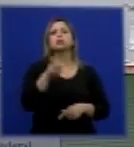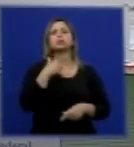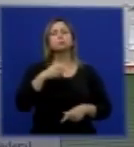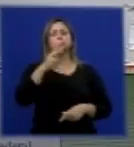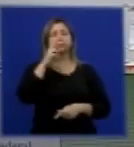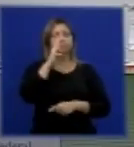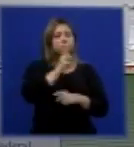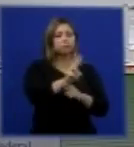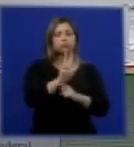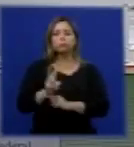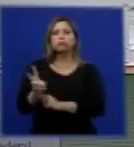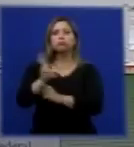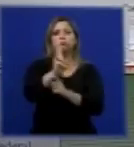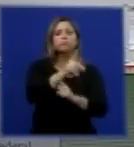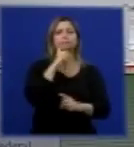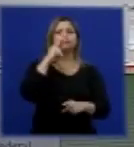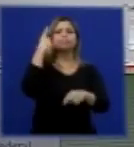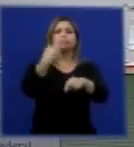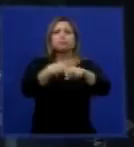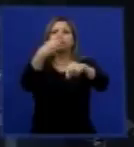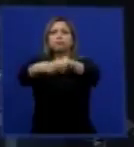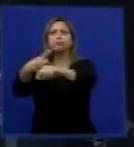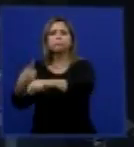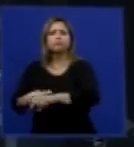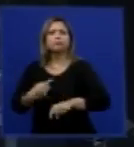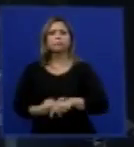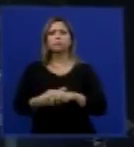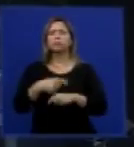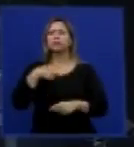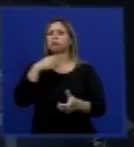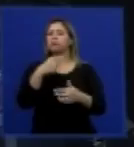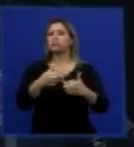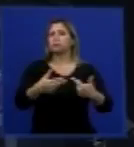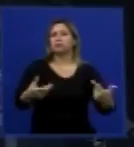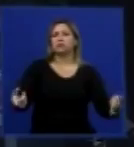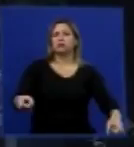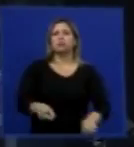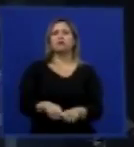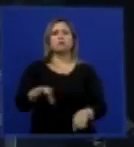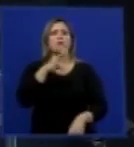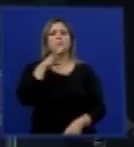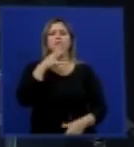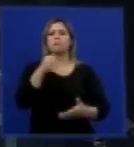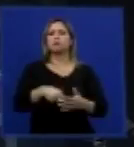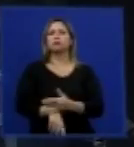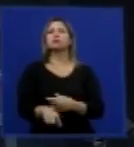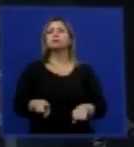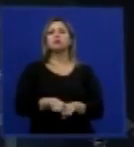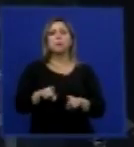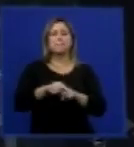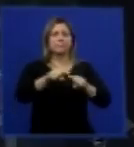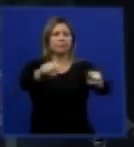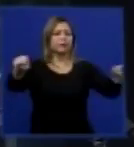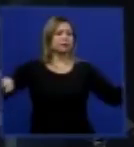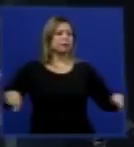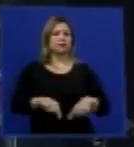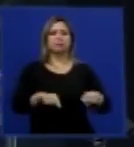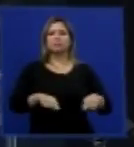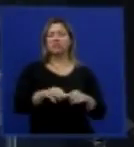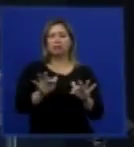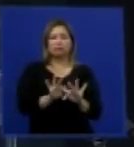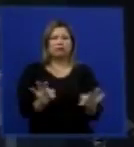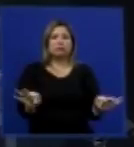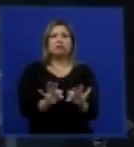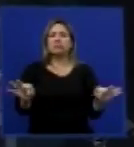perto nos deparamos com tudo que se relaciona lixo na ponta não de dentro dos gabinetes e não das